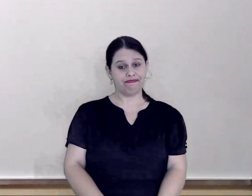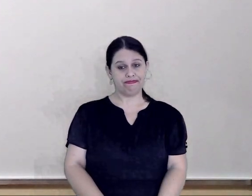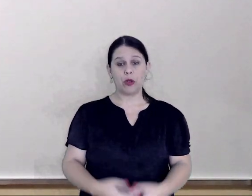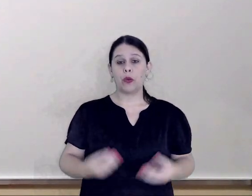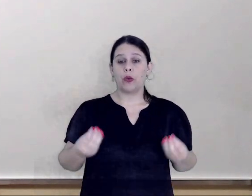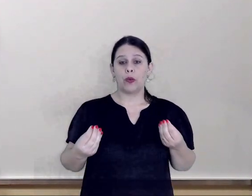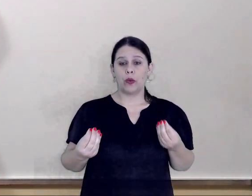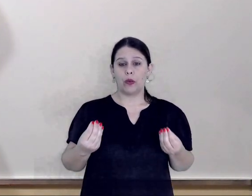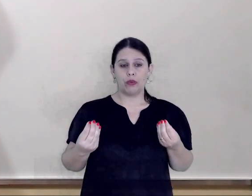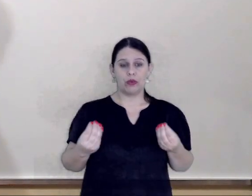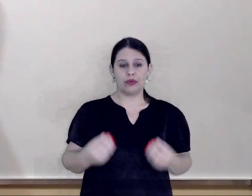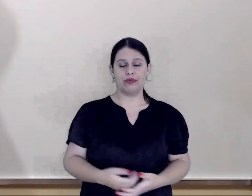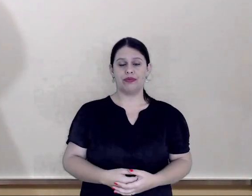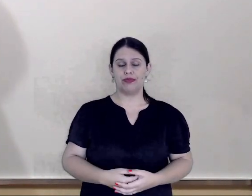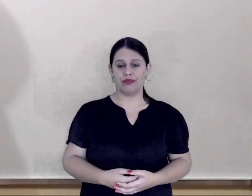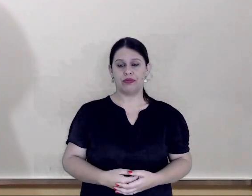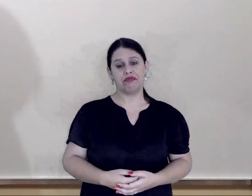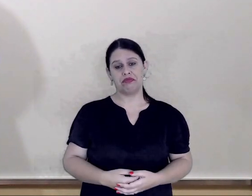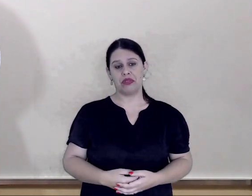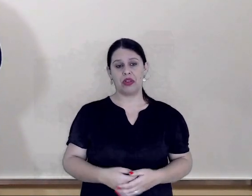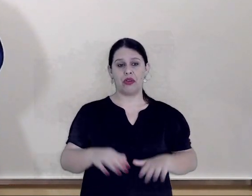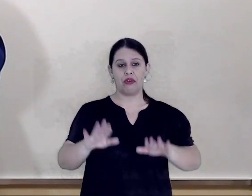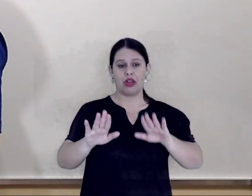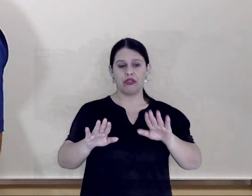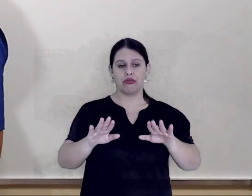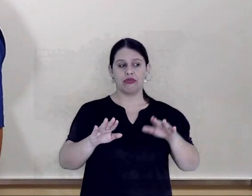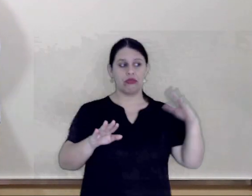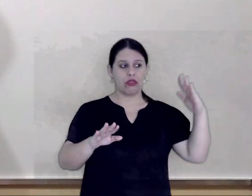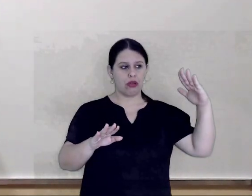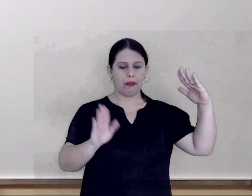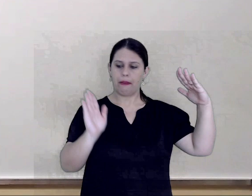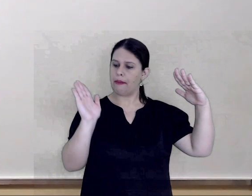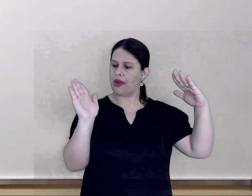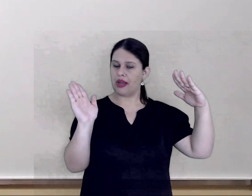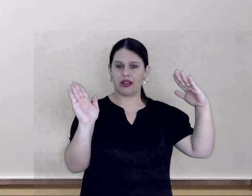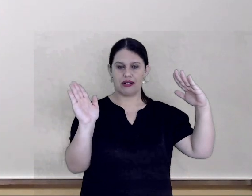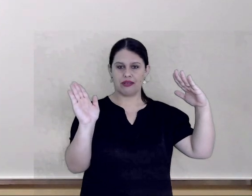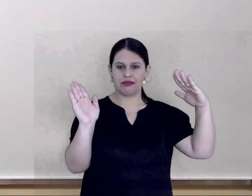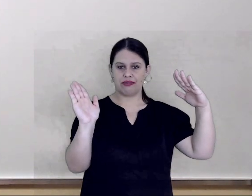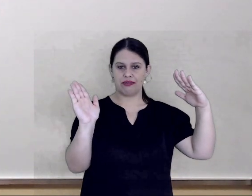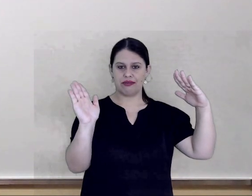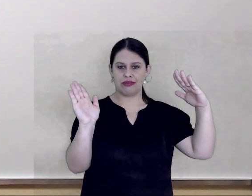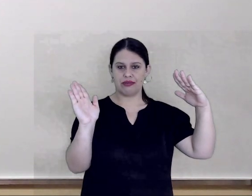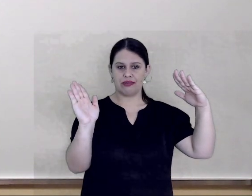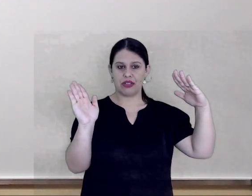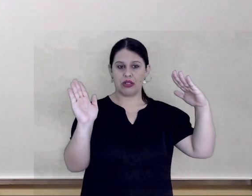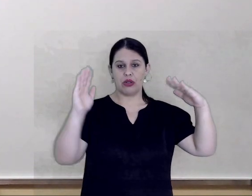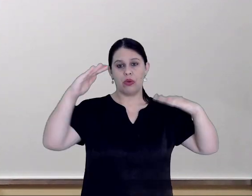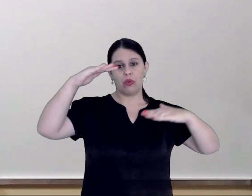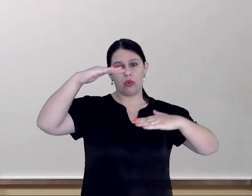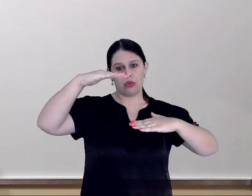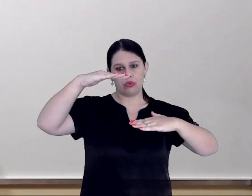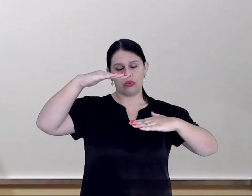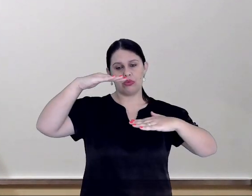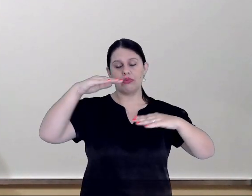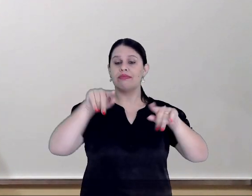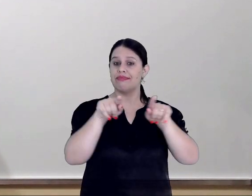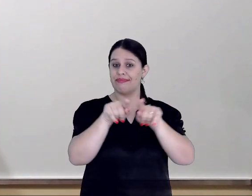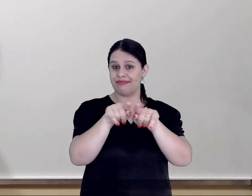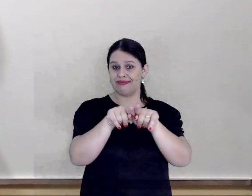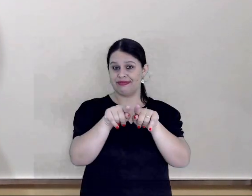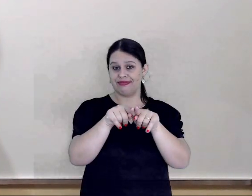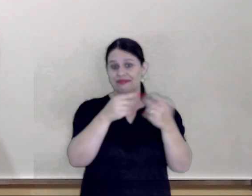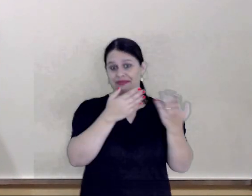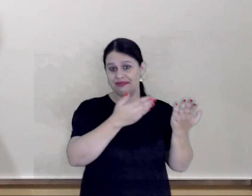Como é que eu completo? Eu faço uma projeção aqui, olha, paralela ao vetor A e outra paralela